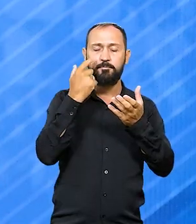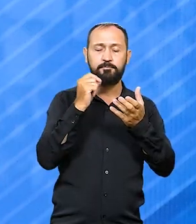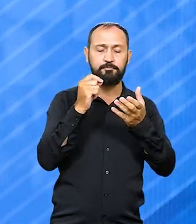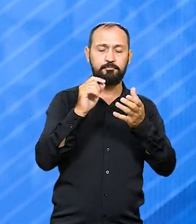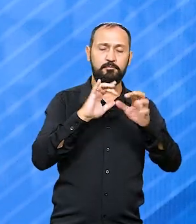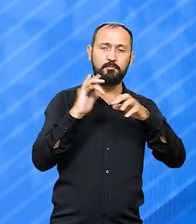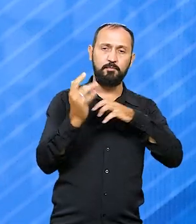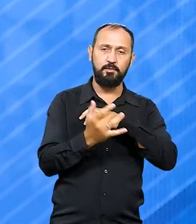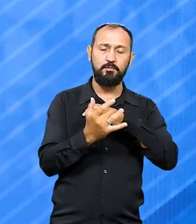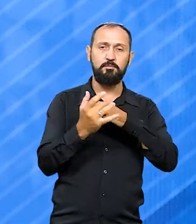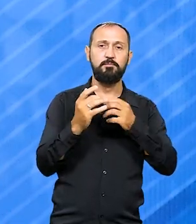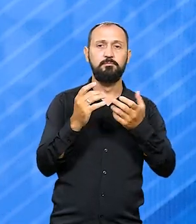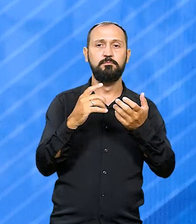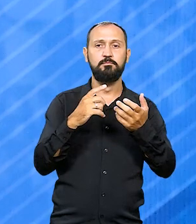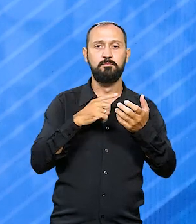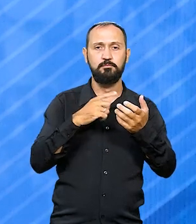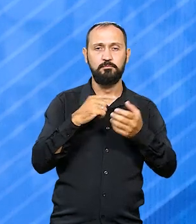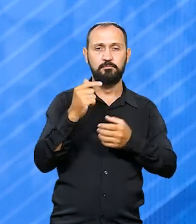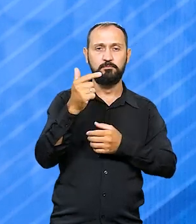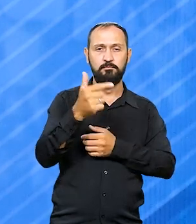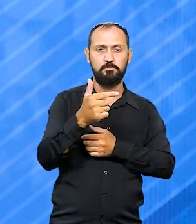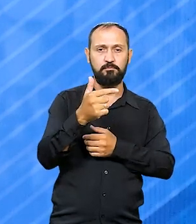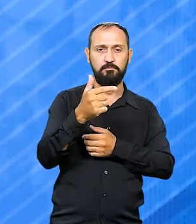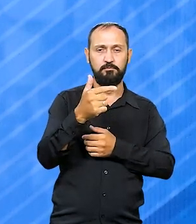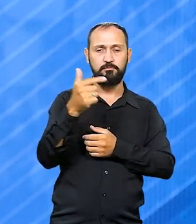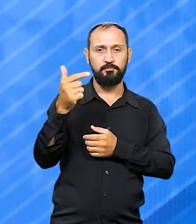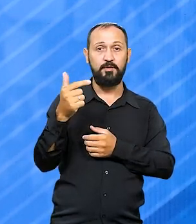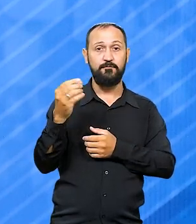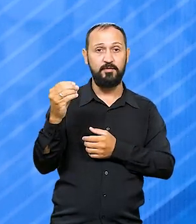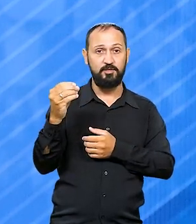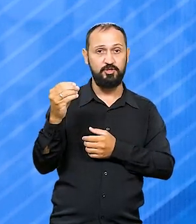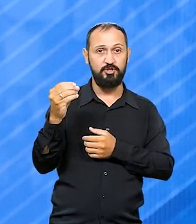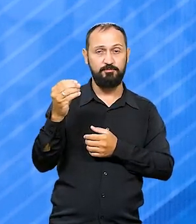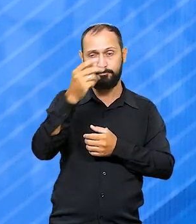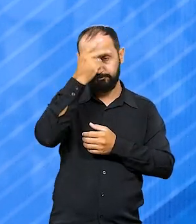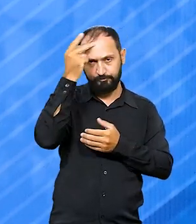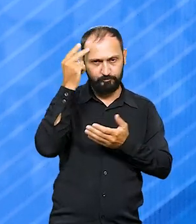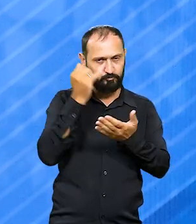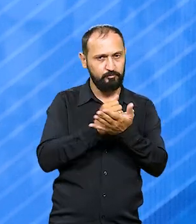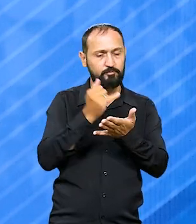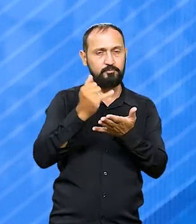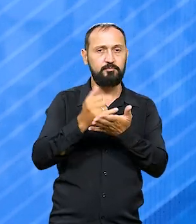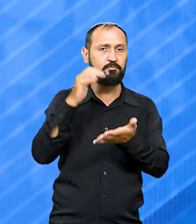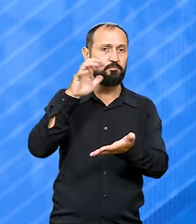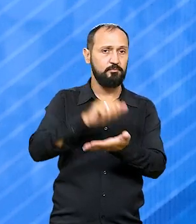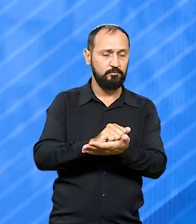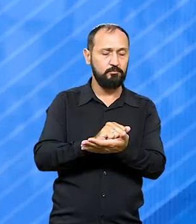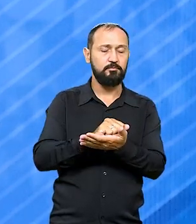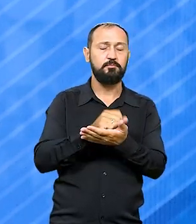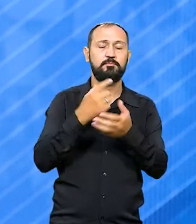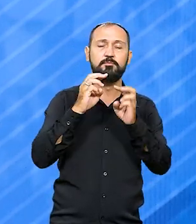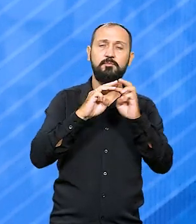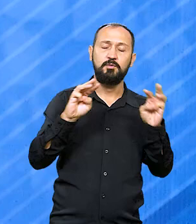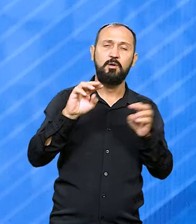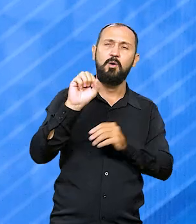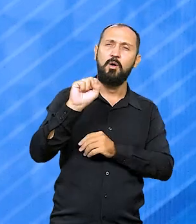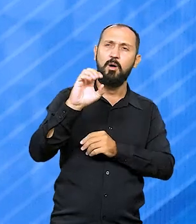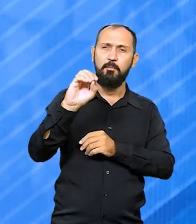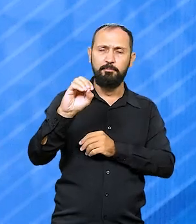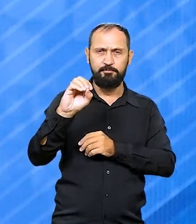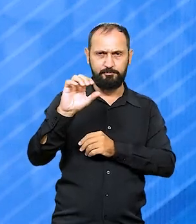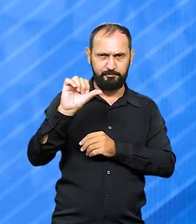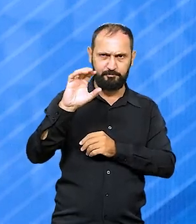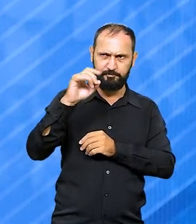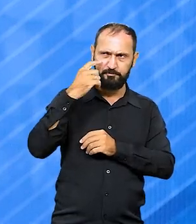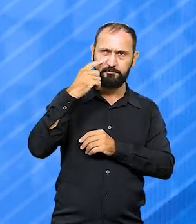Nos grupos de redes sociais da comissão, nós temos 220 inscritos, né, e no site da OAB,